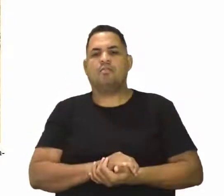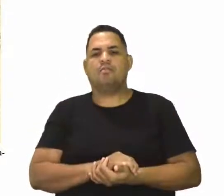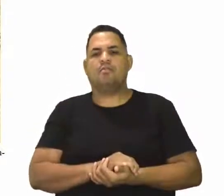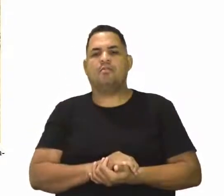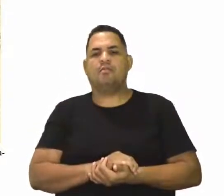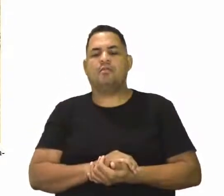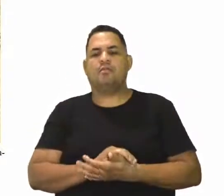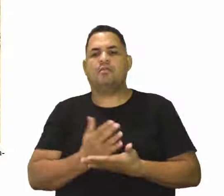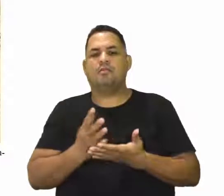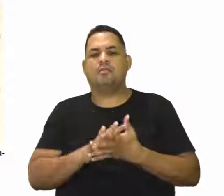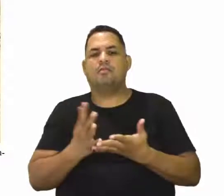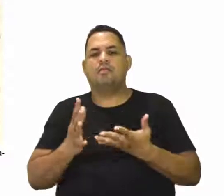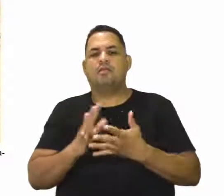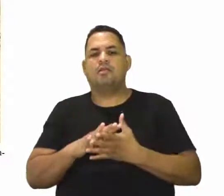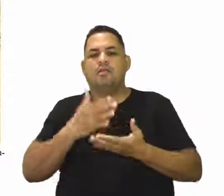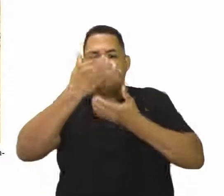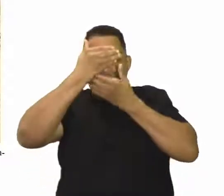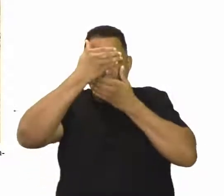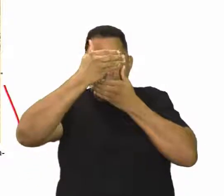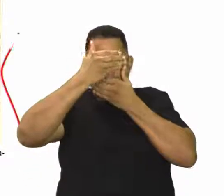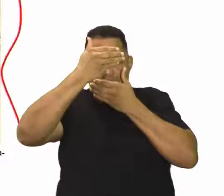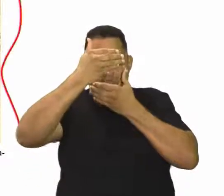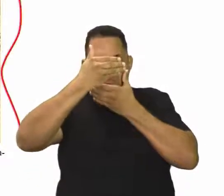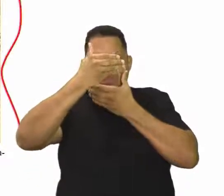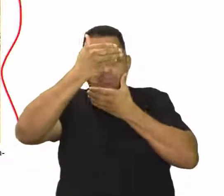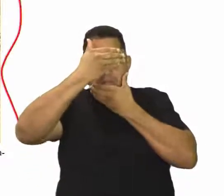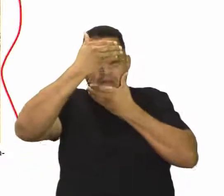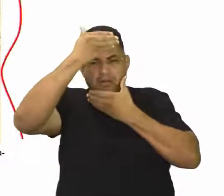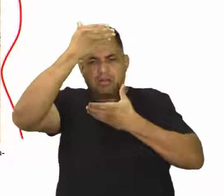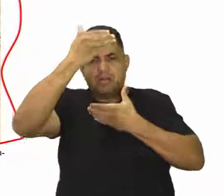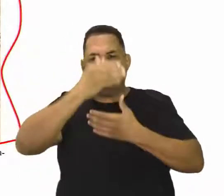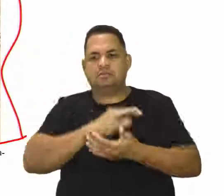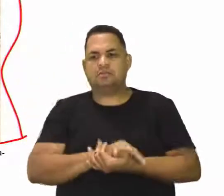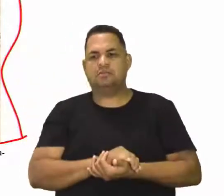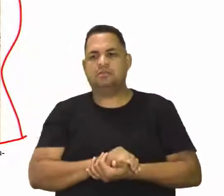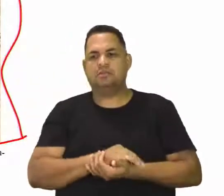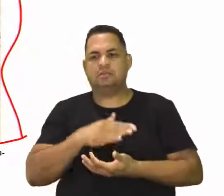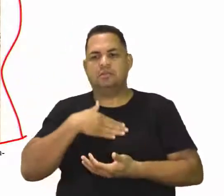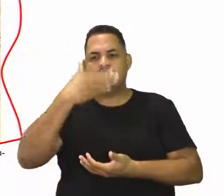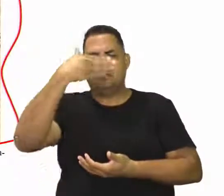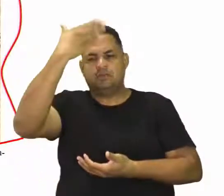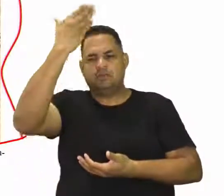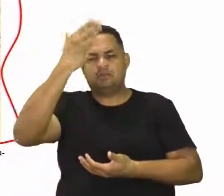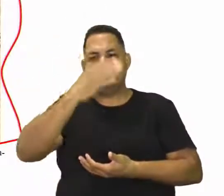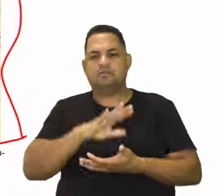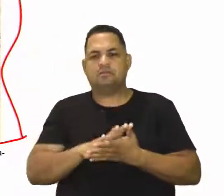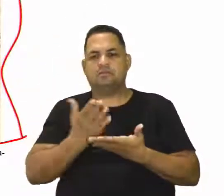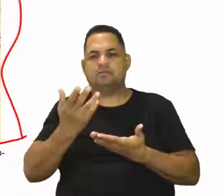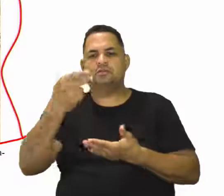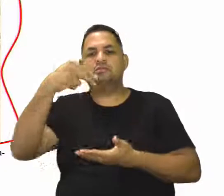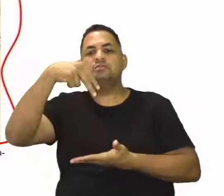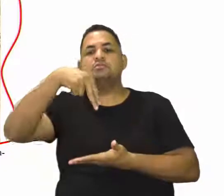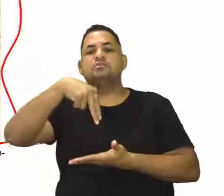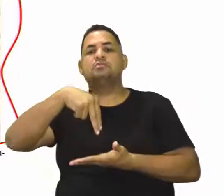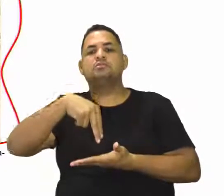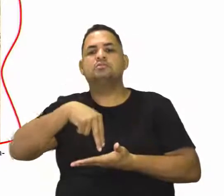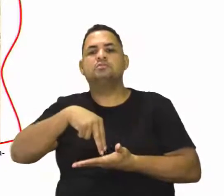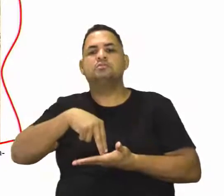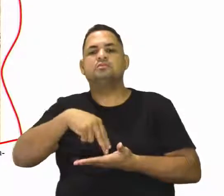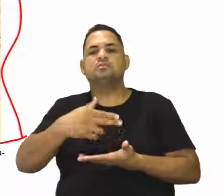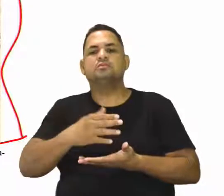o mundo árabe né poxa de repente o um soldado do ocidente pisa na terra dele